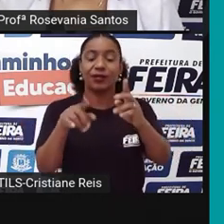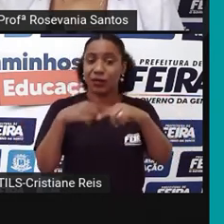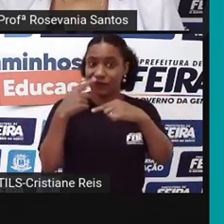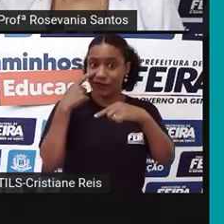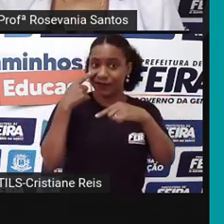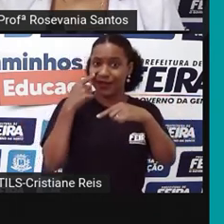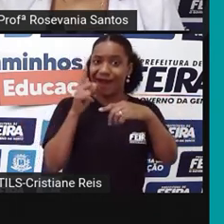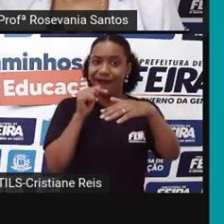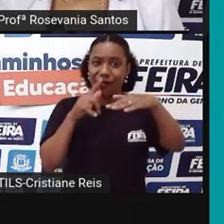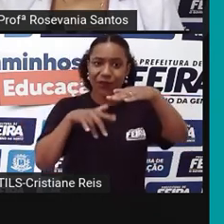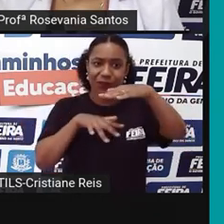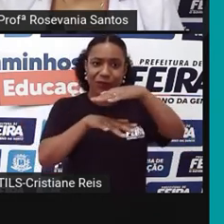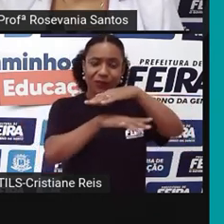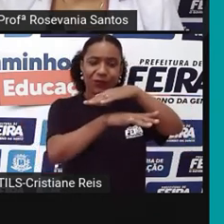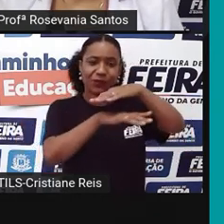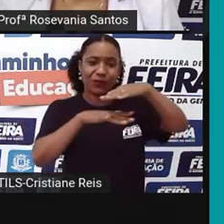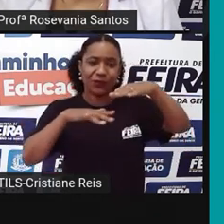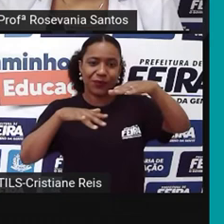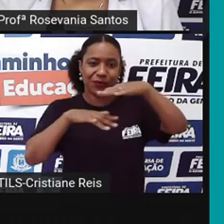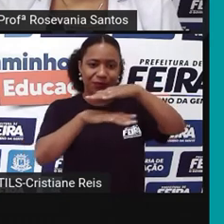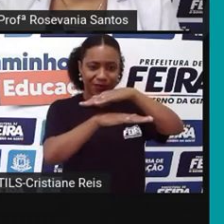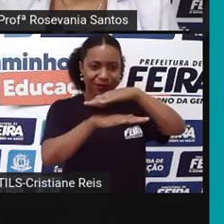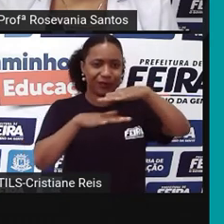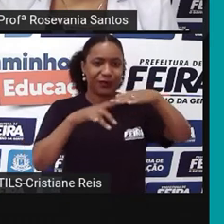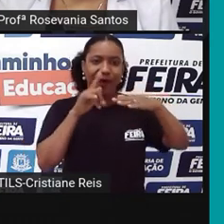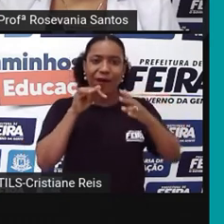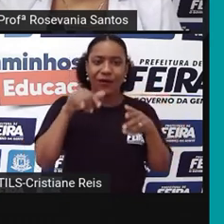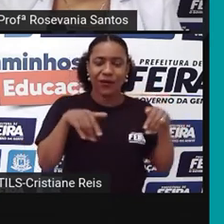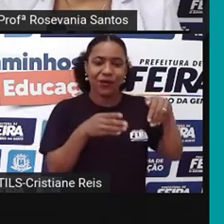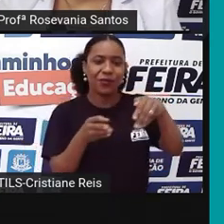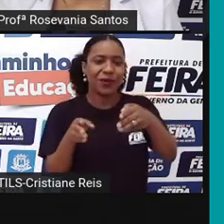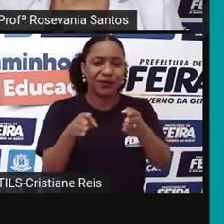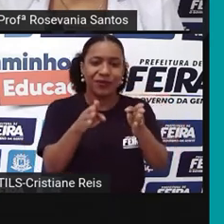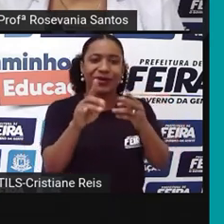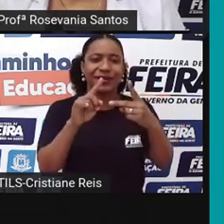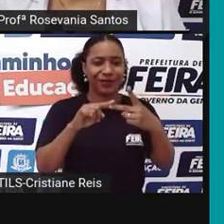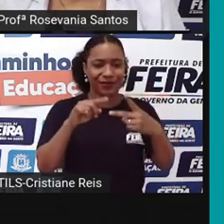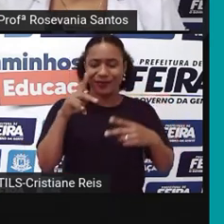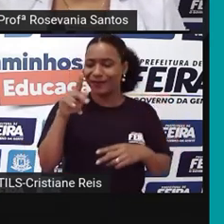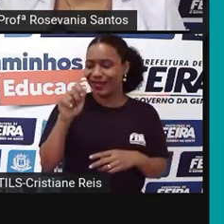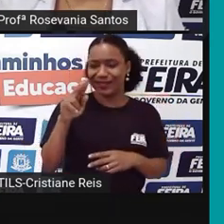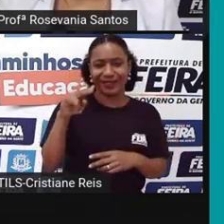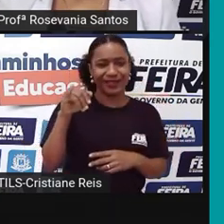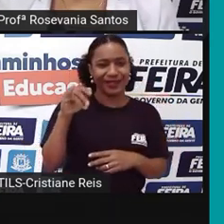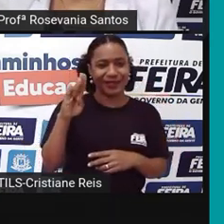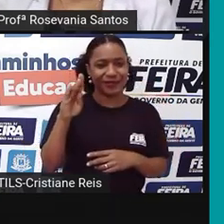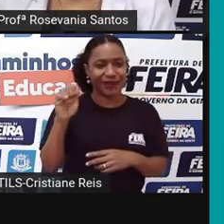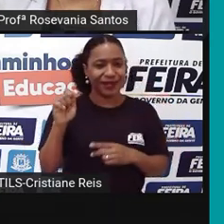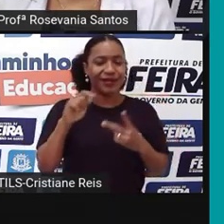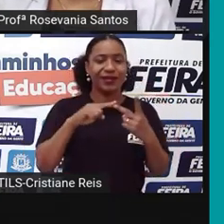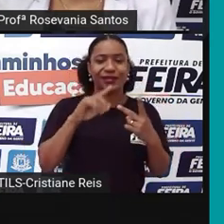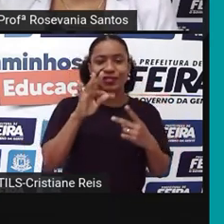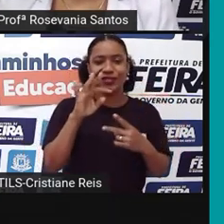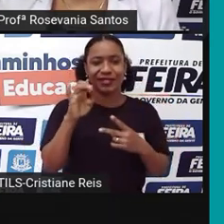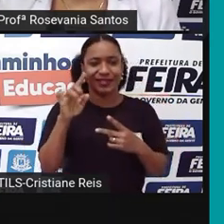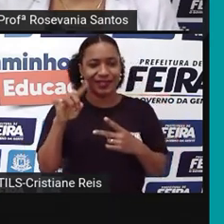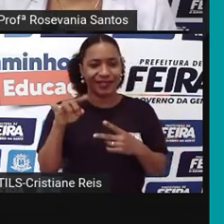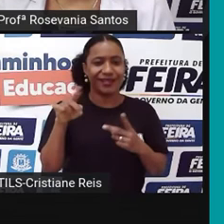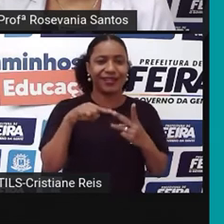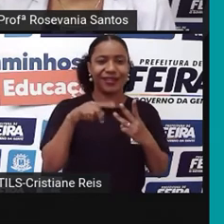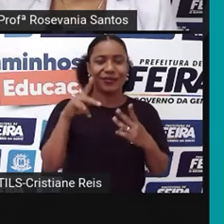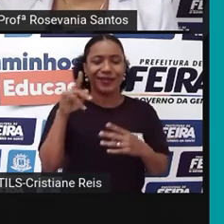subterrânea. Mas vocês percebam que tem muitos rios, né, o Rio Parnaíba, o Rio Tietê, né, o Rio Paraná, o